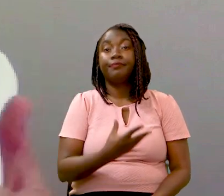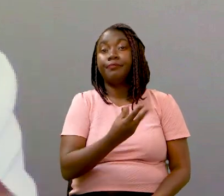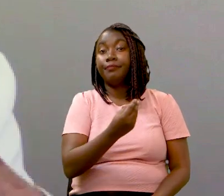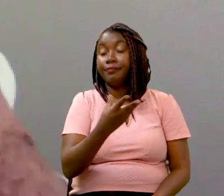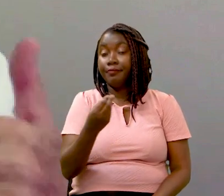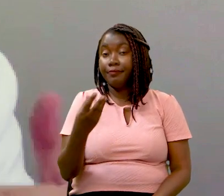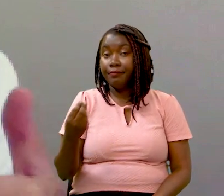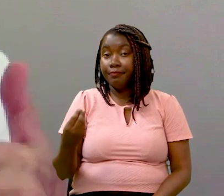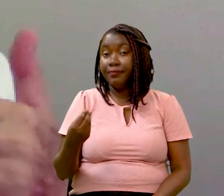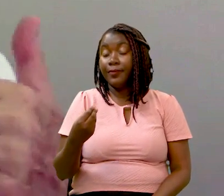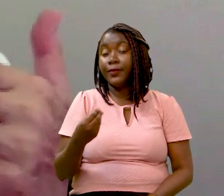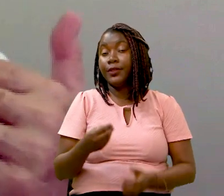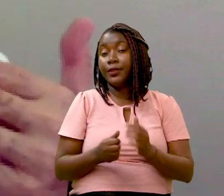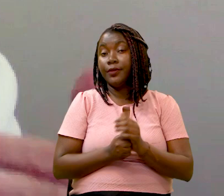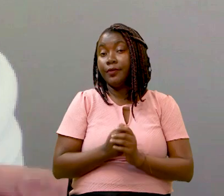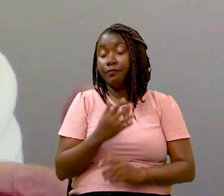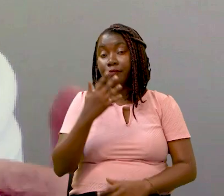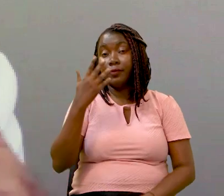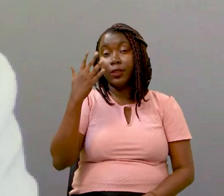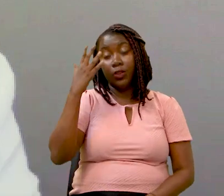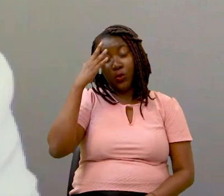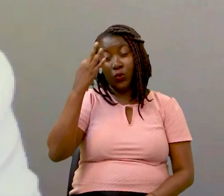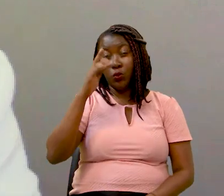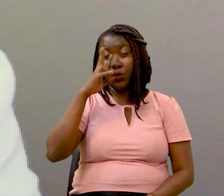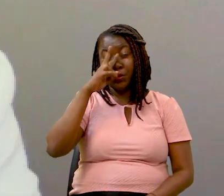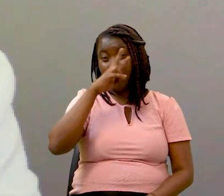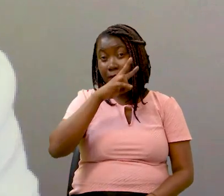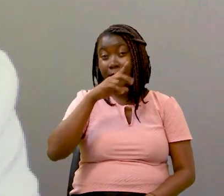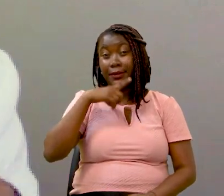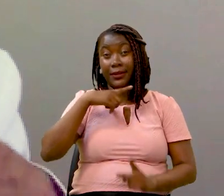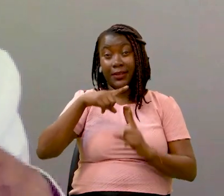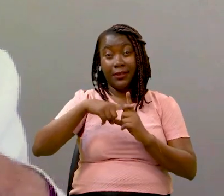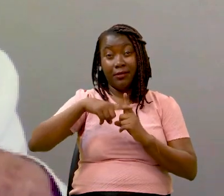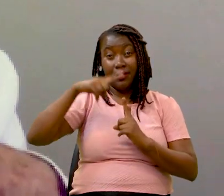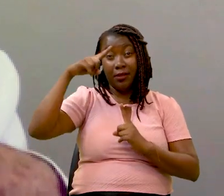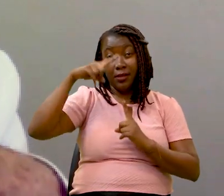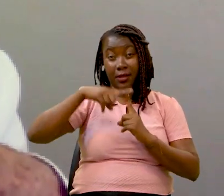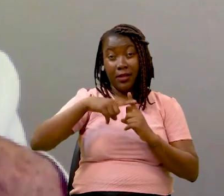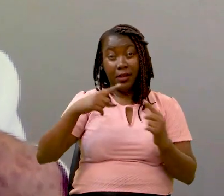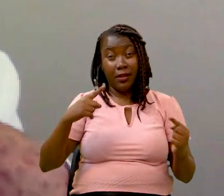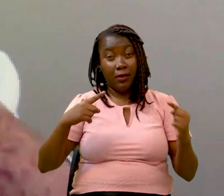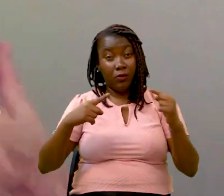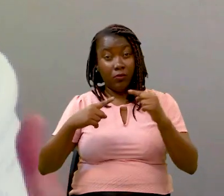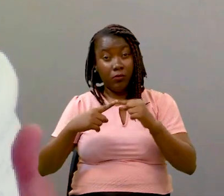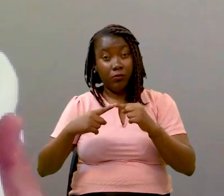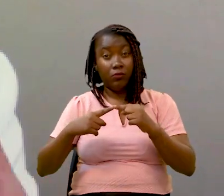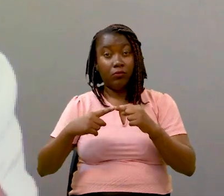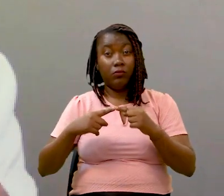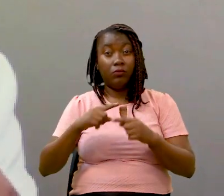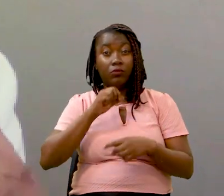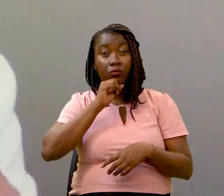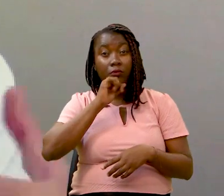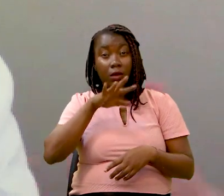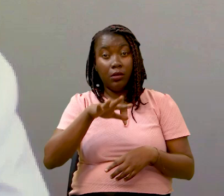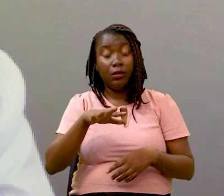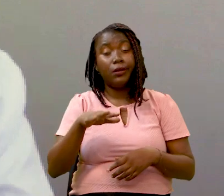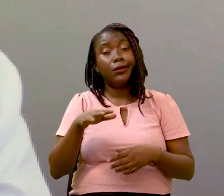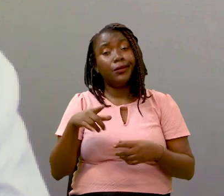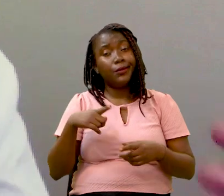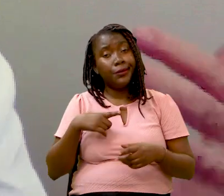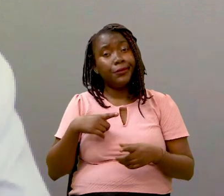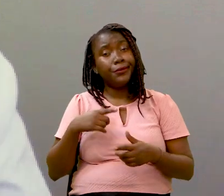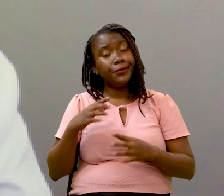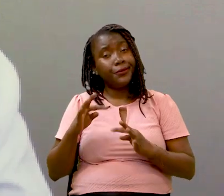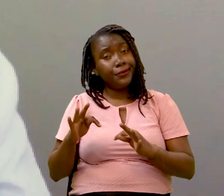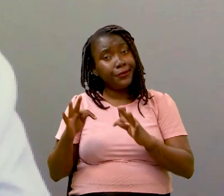muitas vezes a crise é duradoura, intensa. Muitas vezes a crise tem náuseas associadas, vômitos, então requer